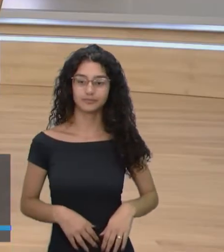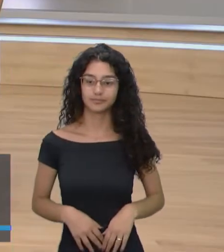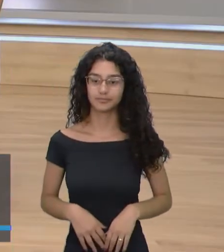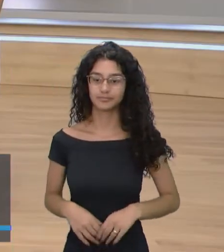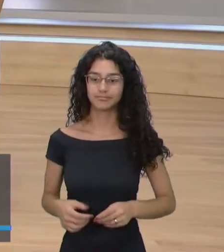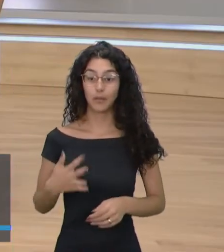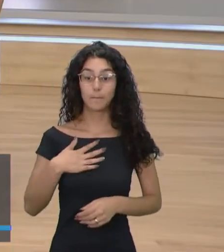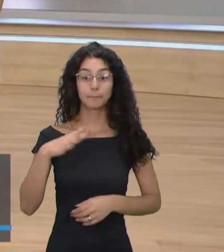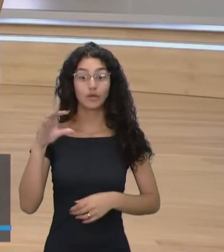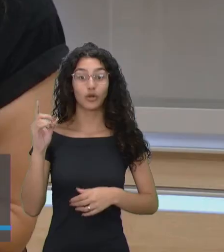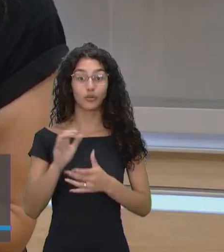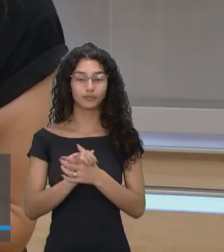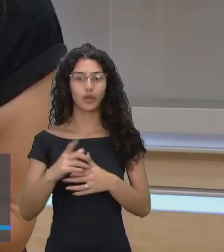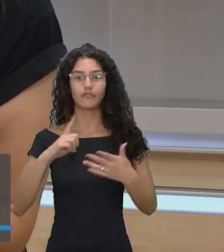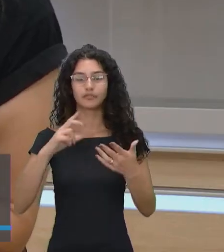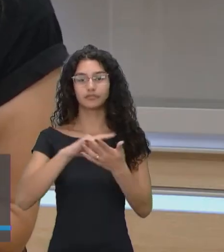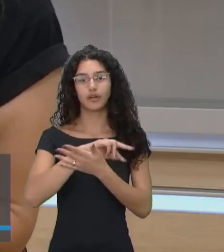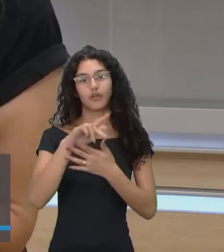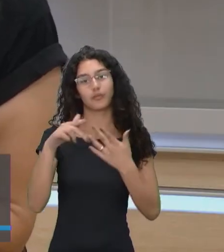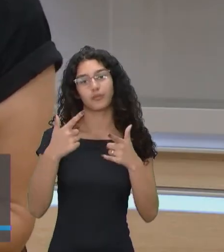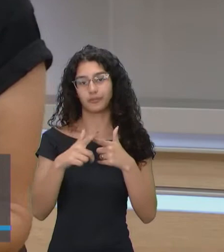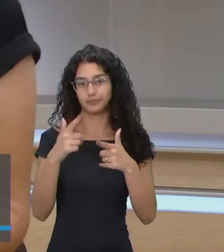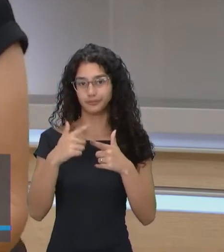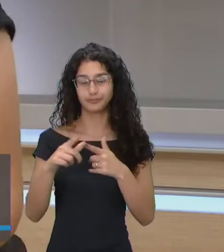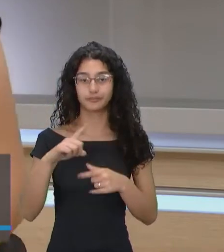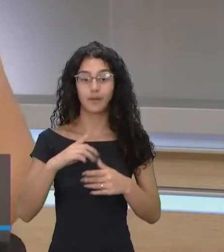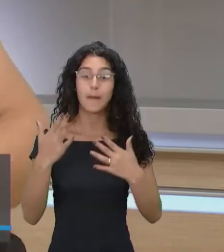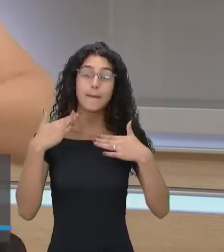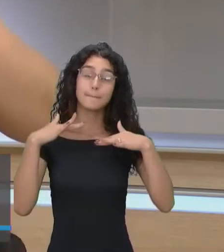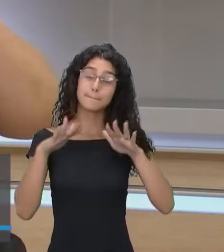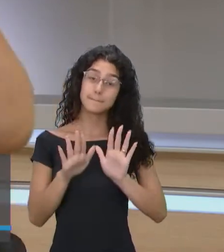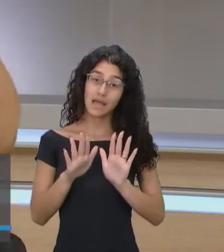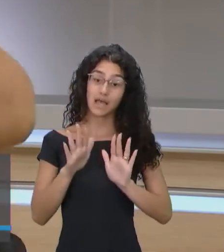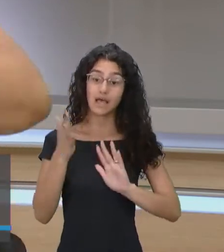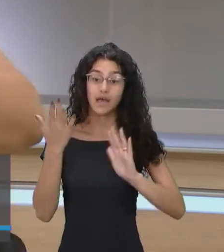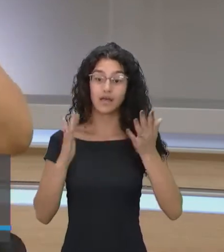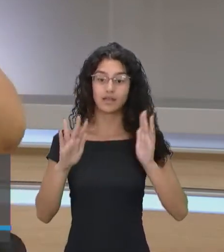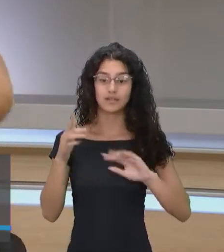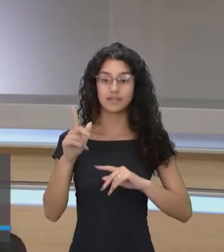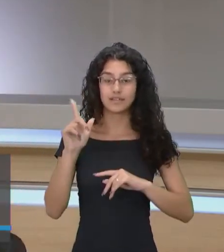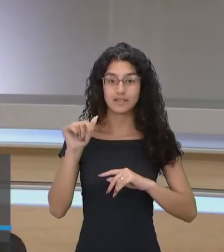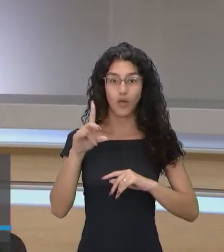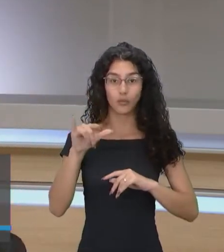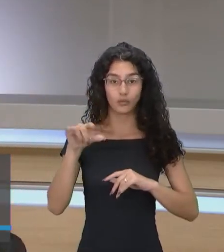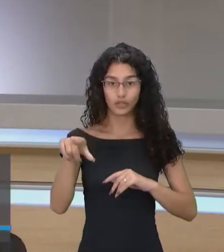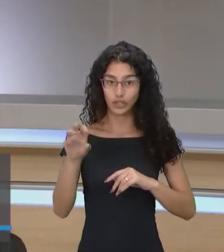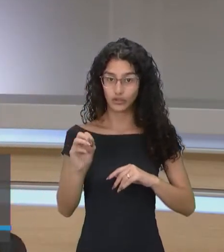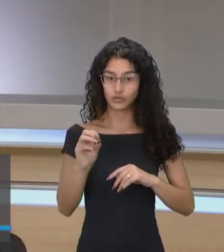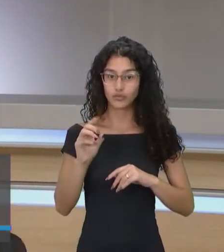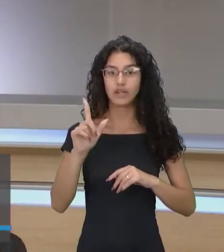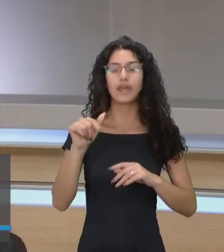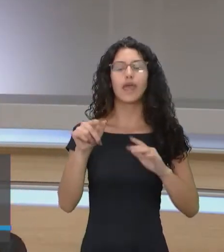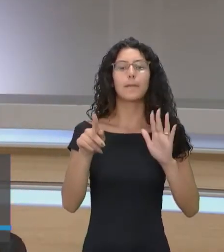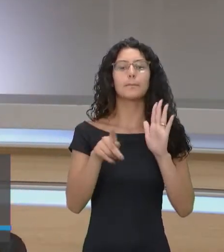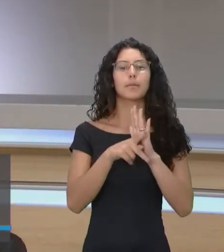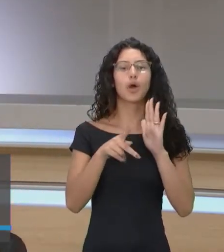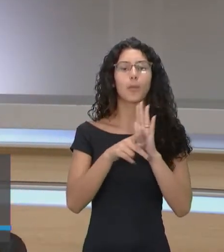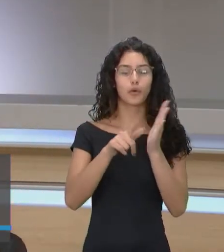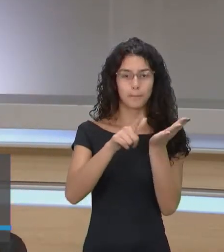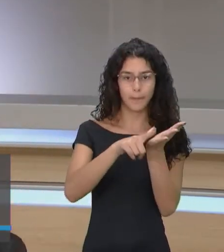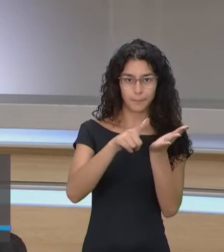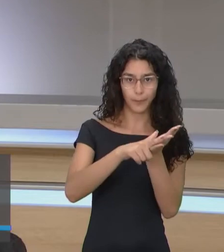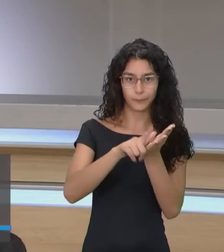meu Deus... Apocalipse zumbi está próximo. Mas, normalmente, é um lixo que ele é até de papelão. Né? E